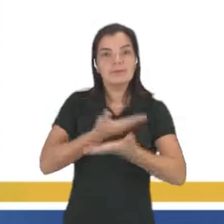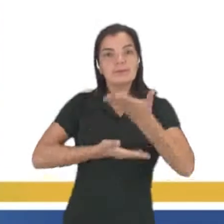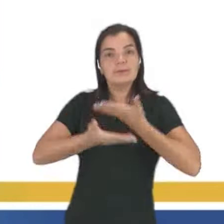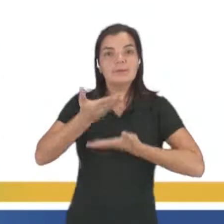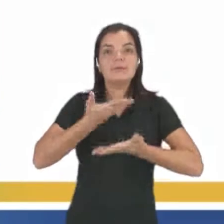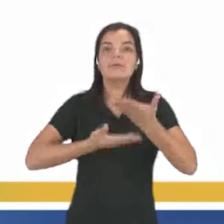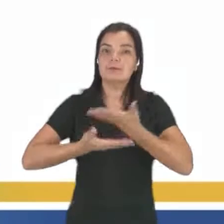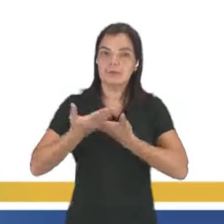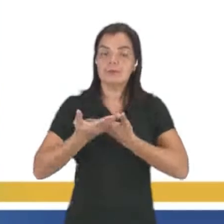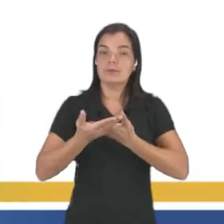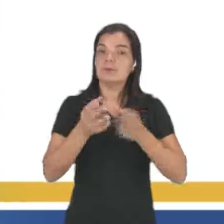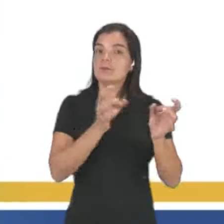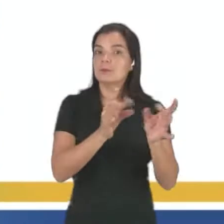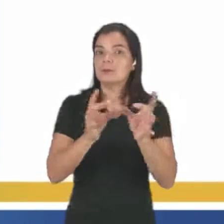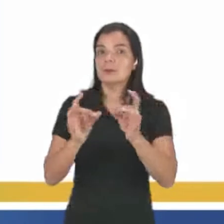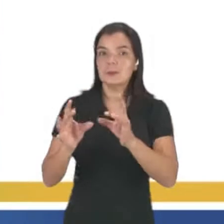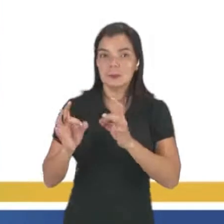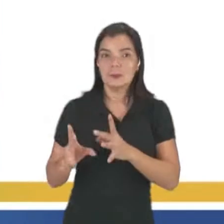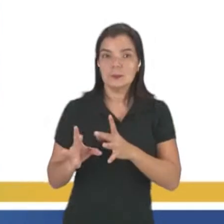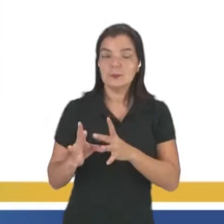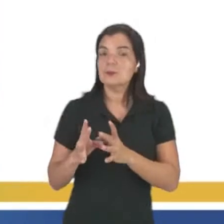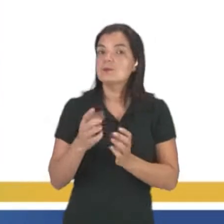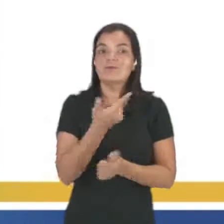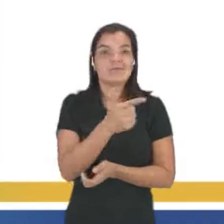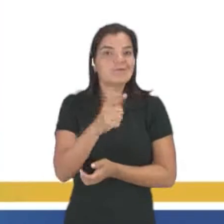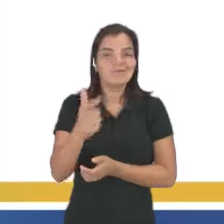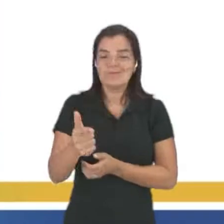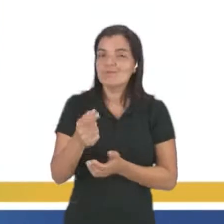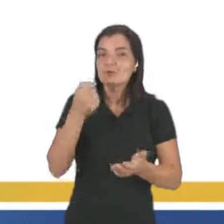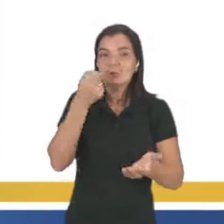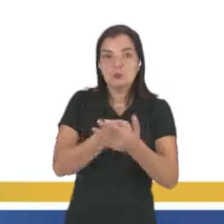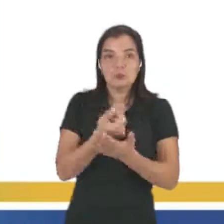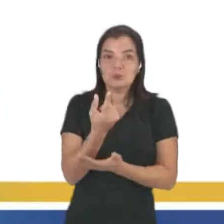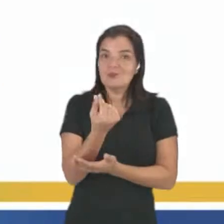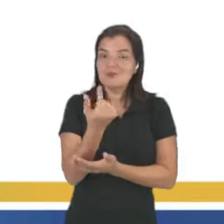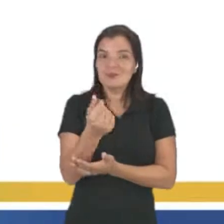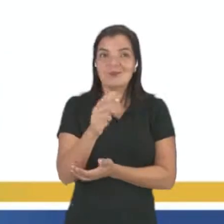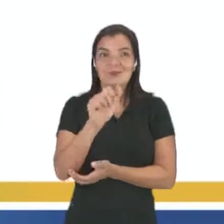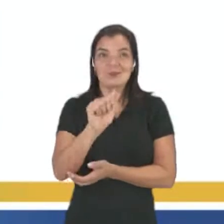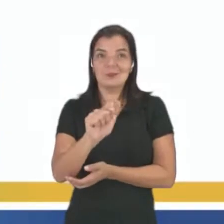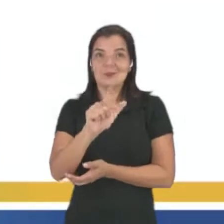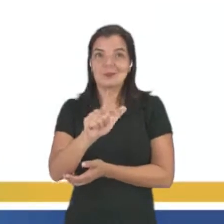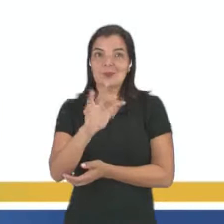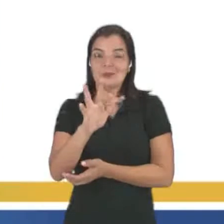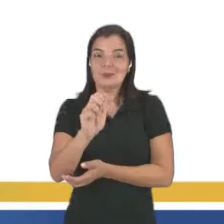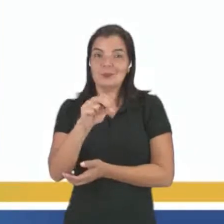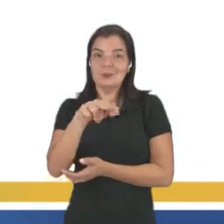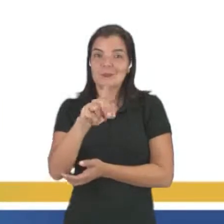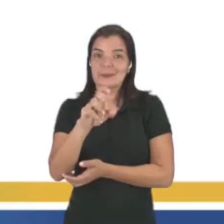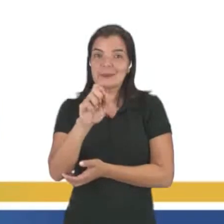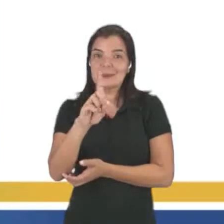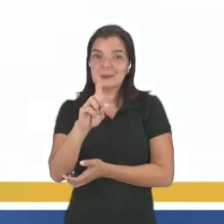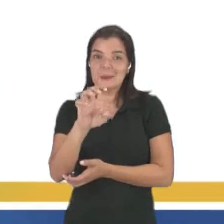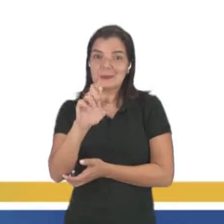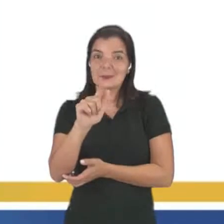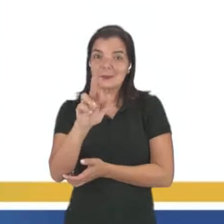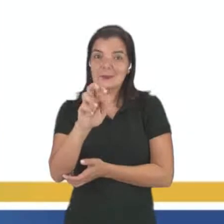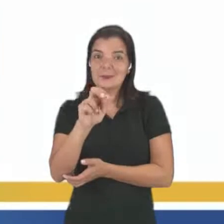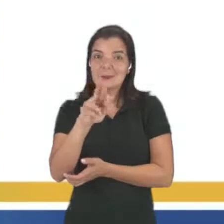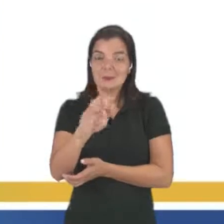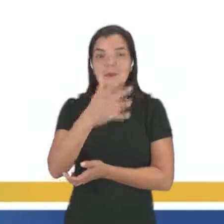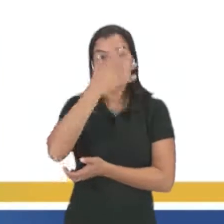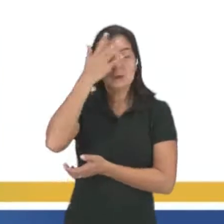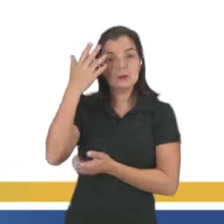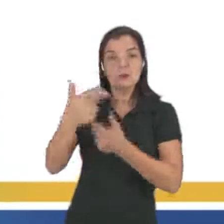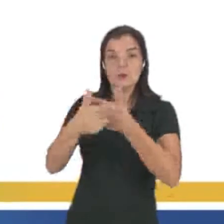relações comerciais, não possui tarifas alfandegárias e a circulação de bens, pessoas e